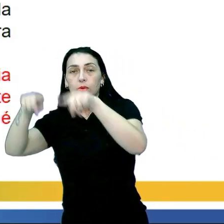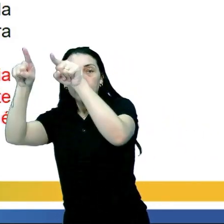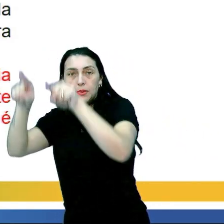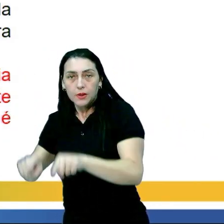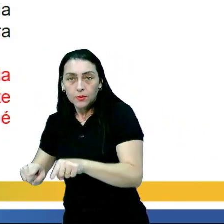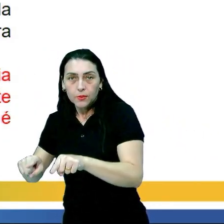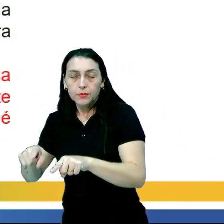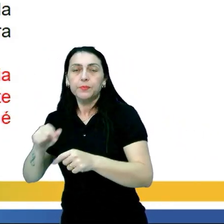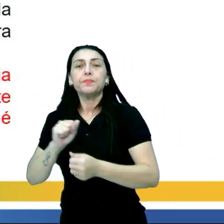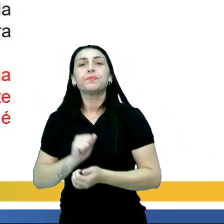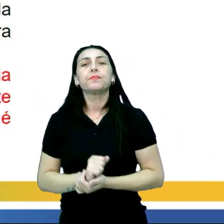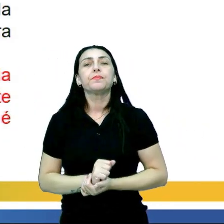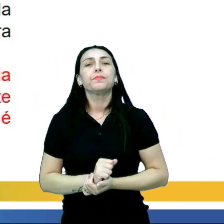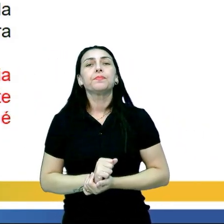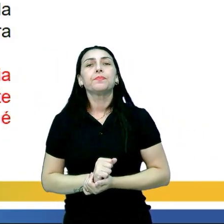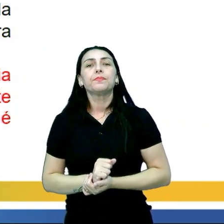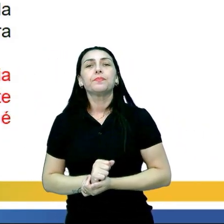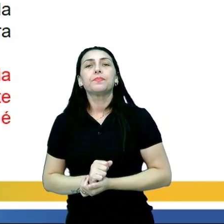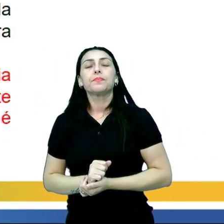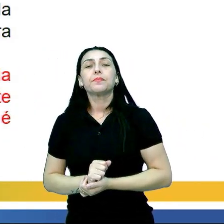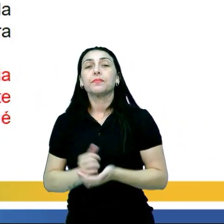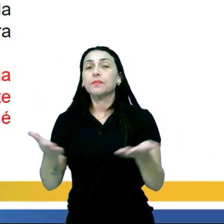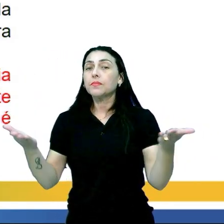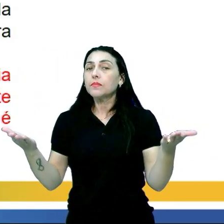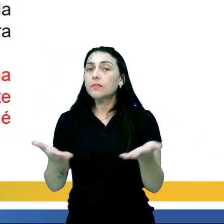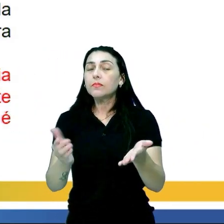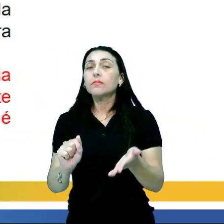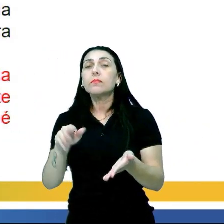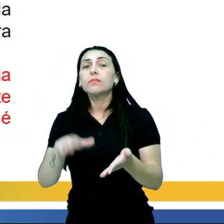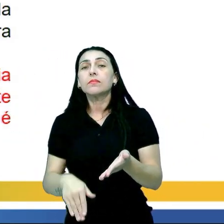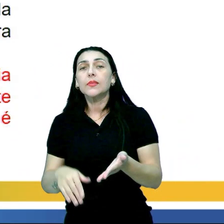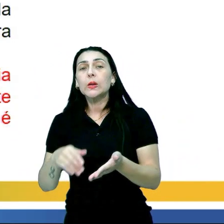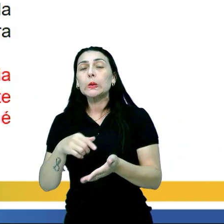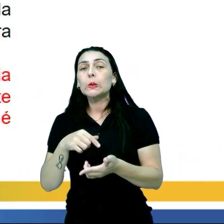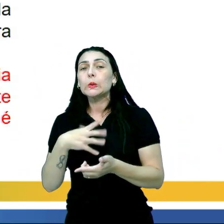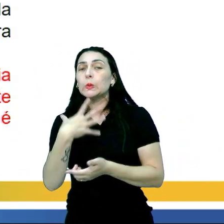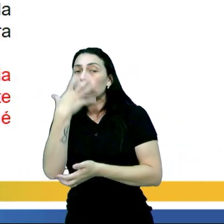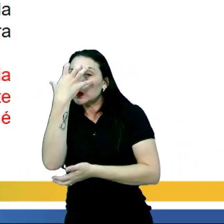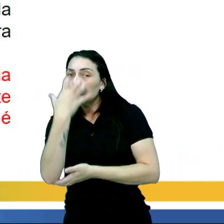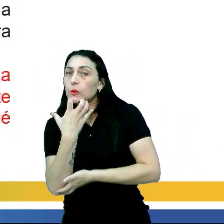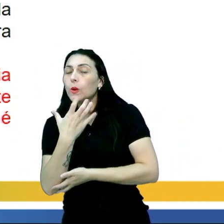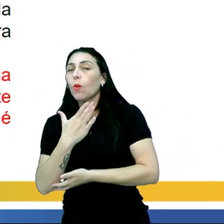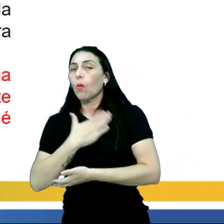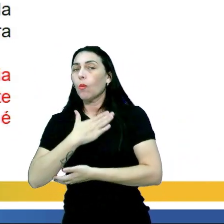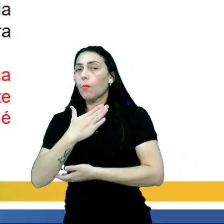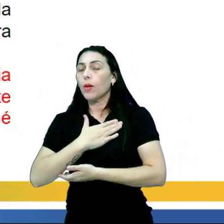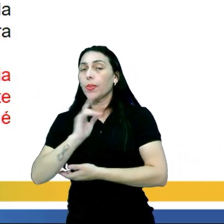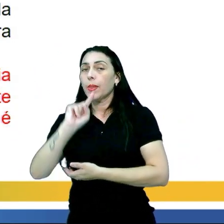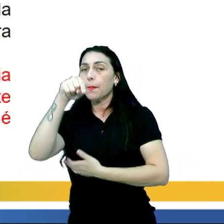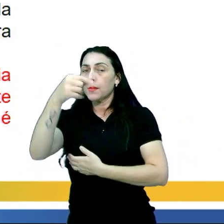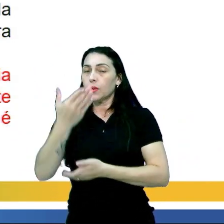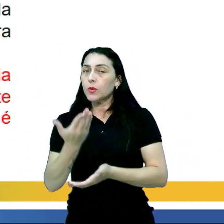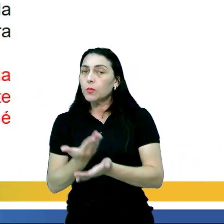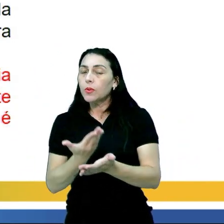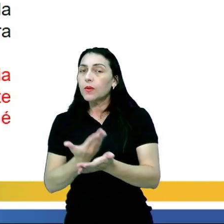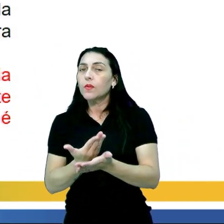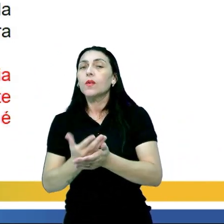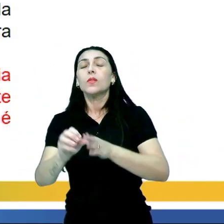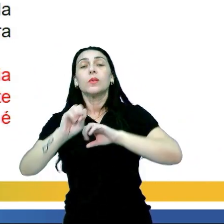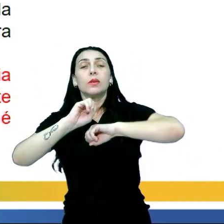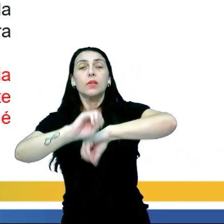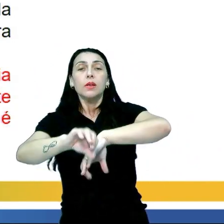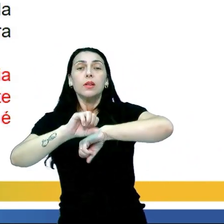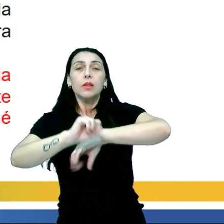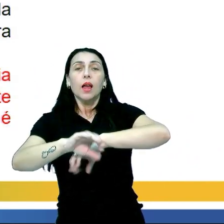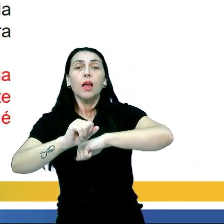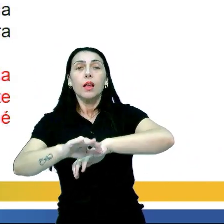do trabalhador. Então, agora, para quem ficou chateado comigo, então, na próxima aula nós vamos